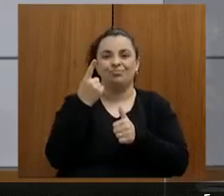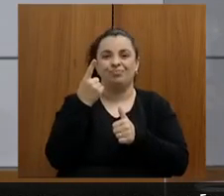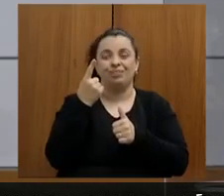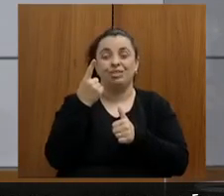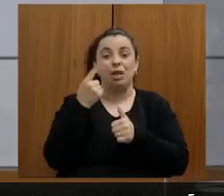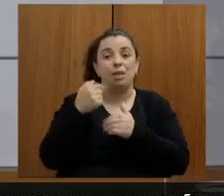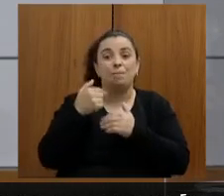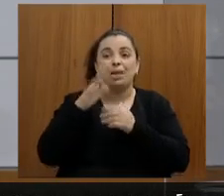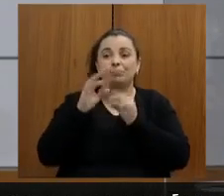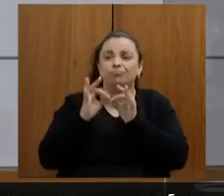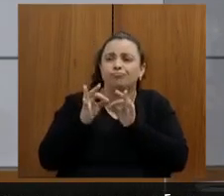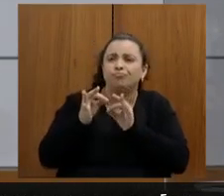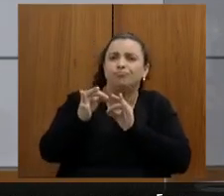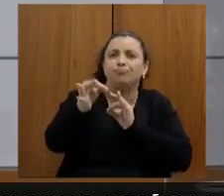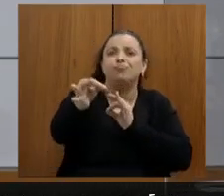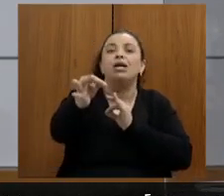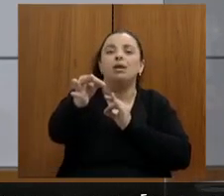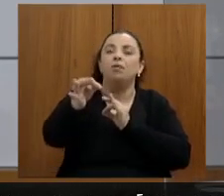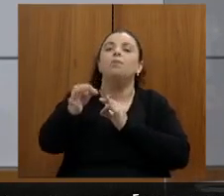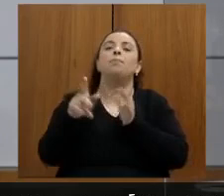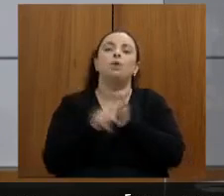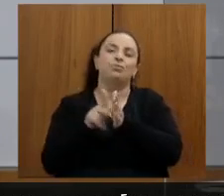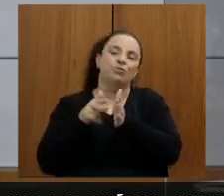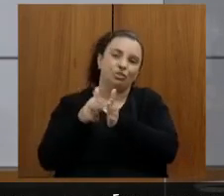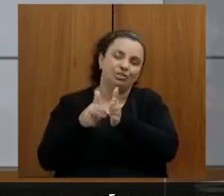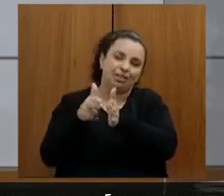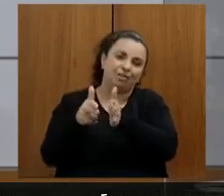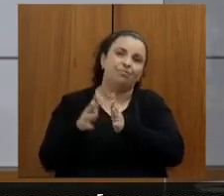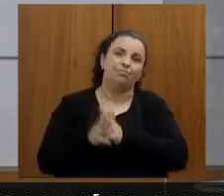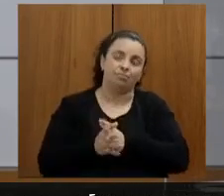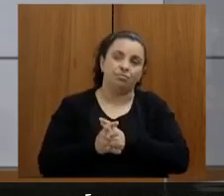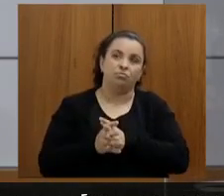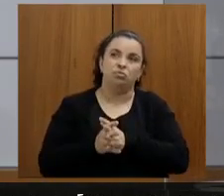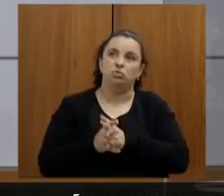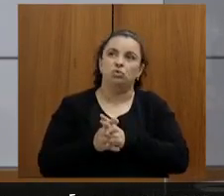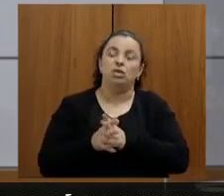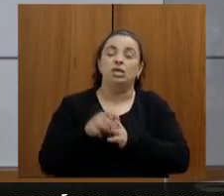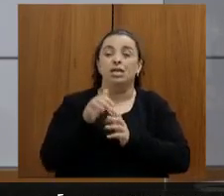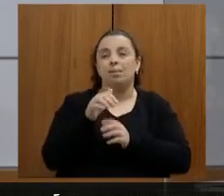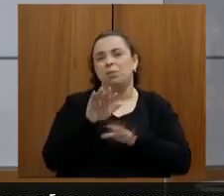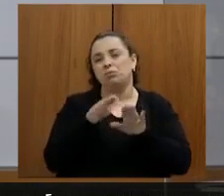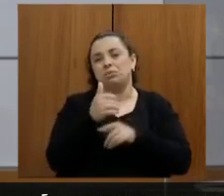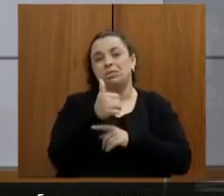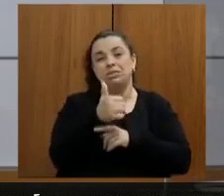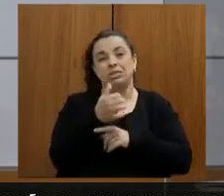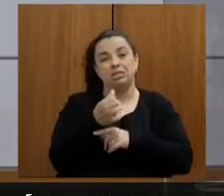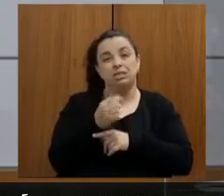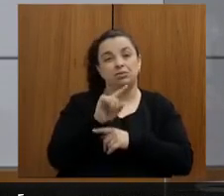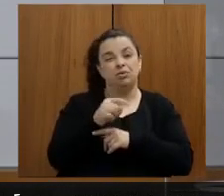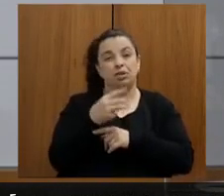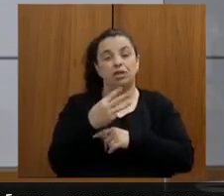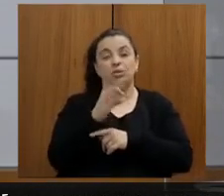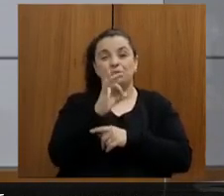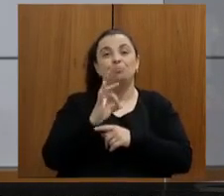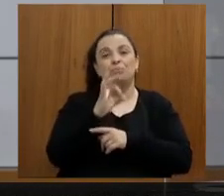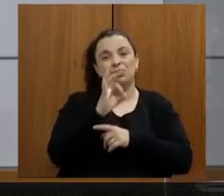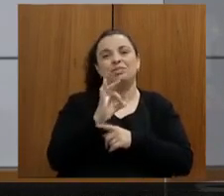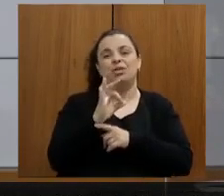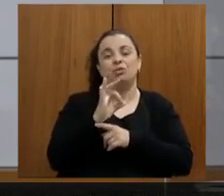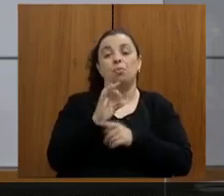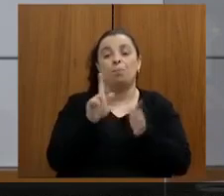de malha Ferroviária e são 16,3 por cento de toda rede nacional de ferrovias